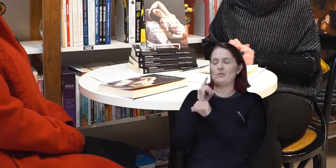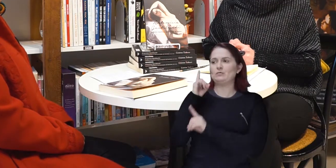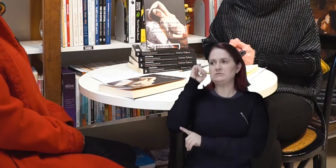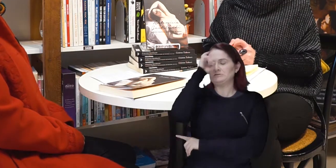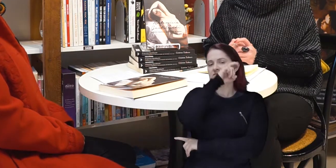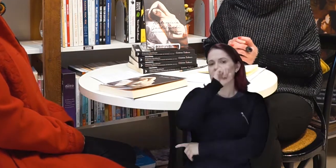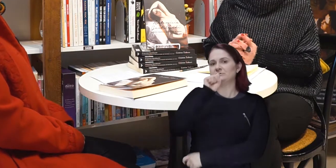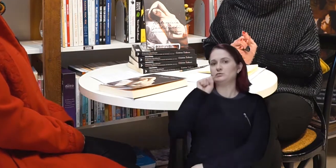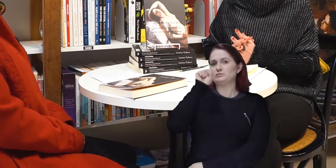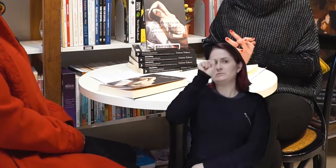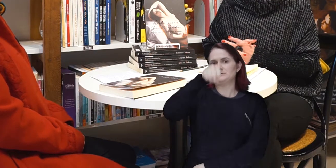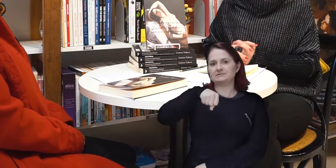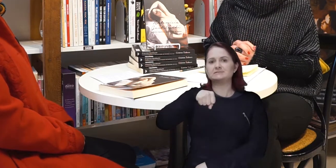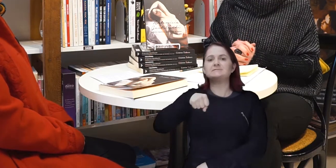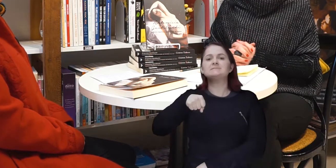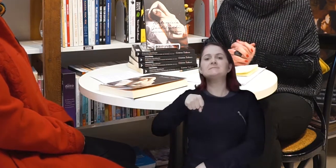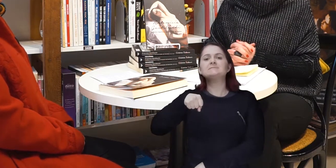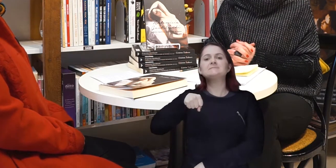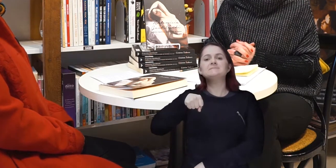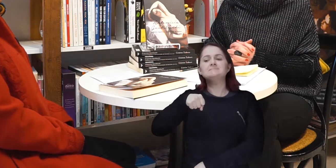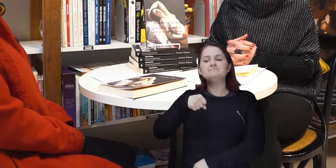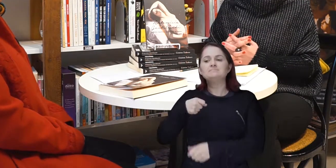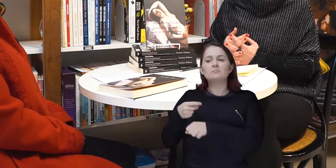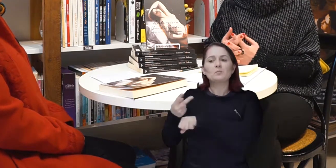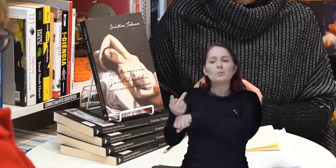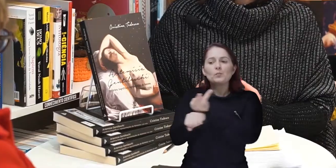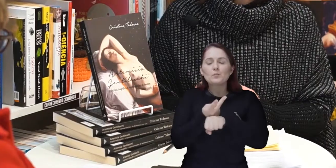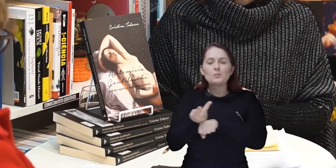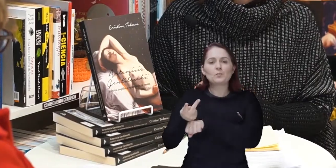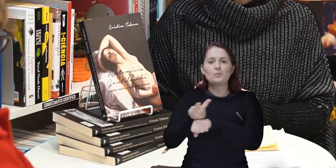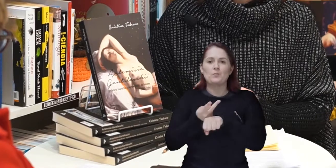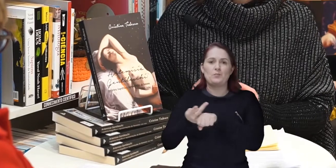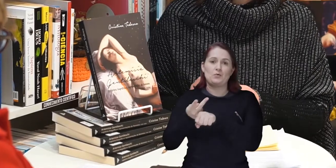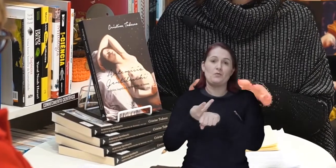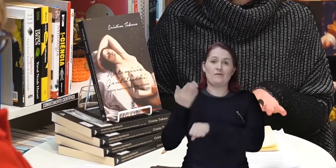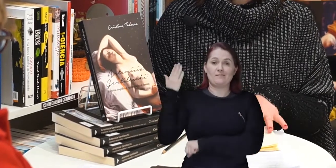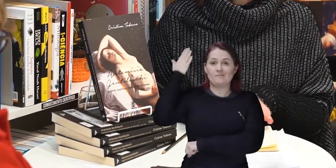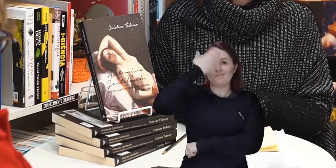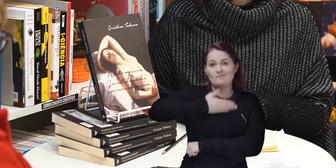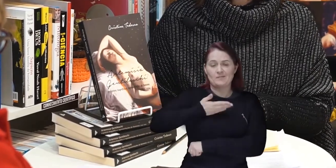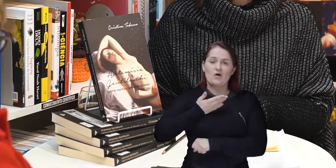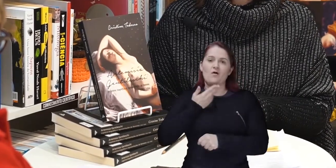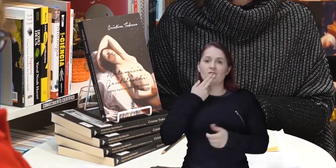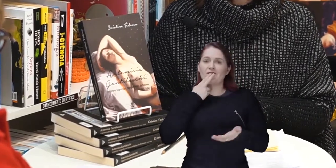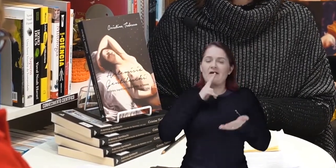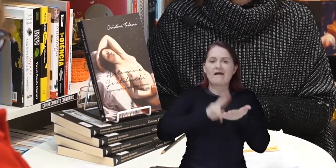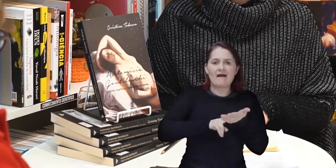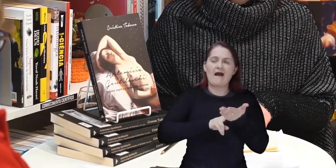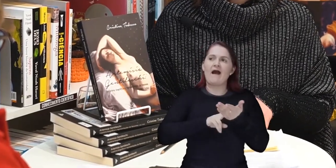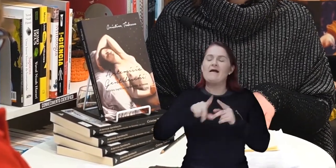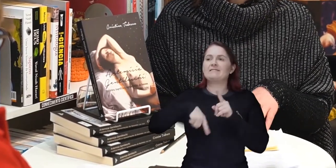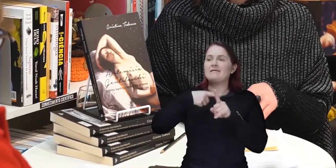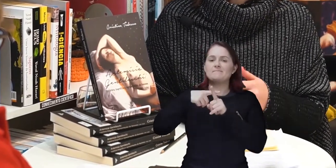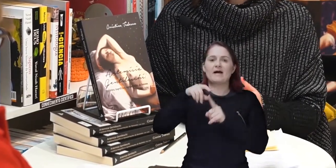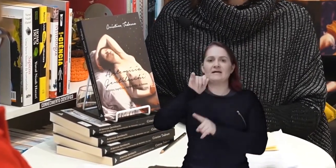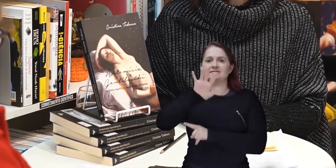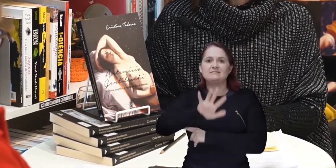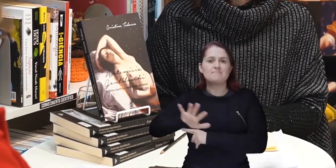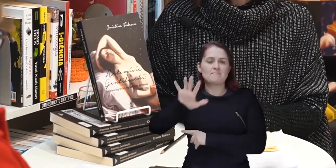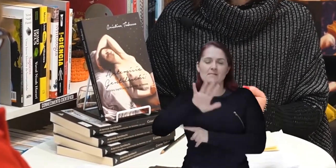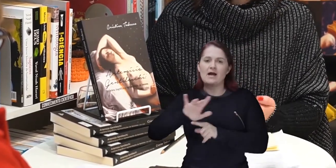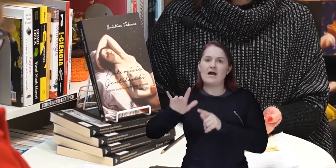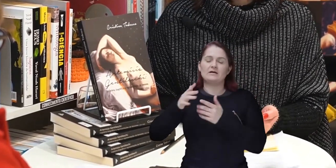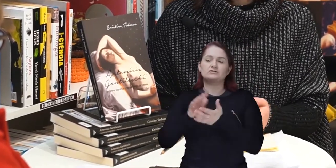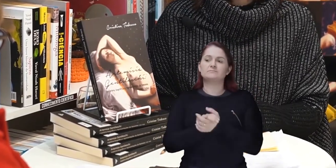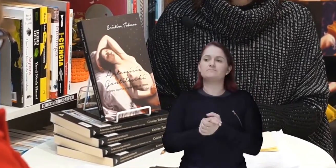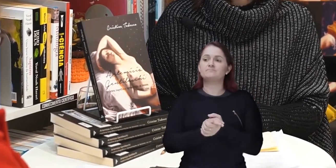Então, eu encontrei algumas dificuldades nesse percurso de análise das fontes, tanto visuais como escritas. Por exemplo, as fontes